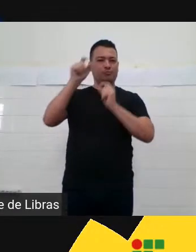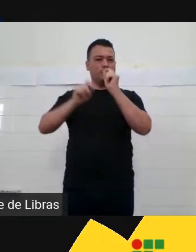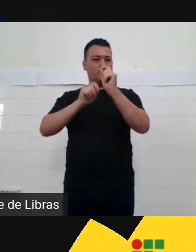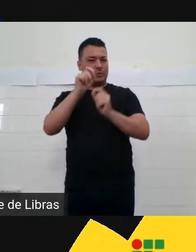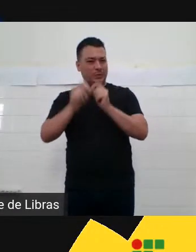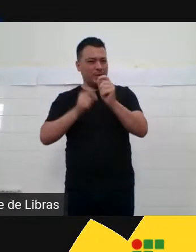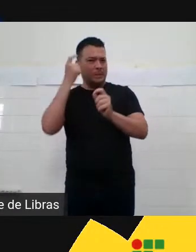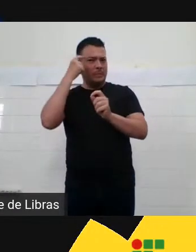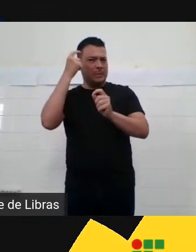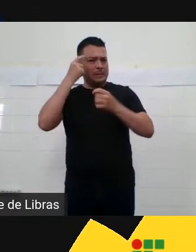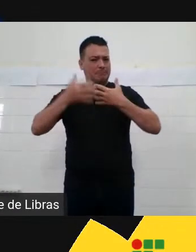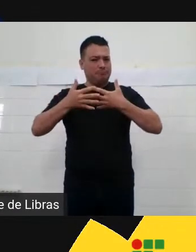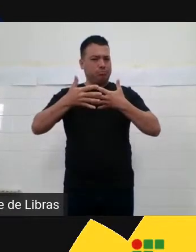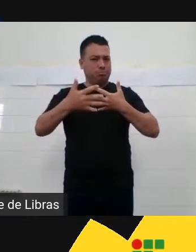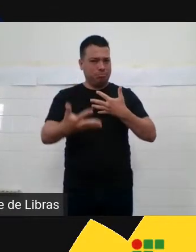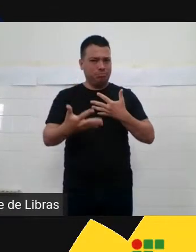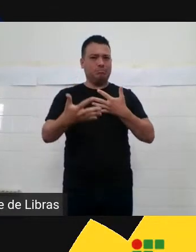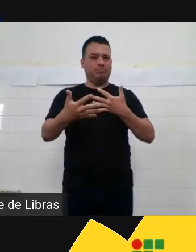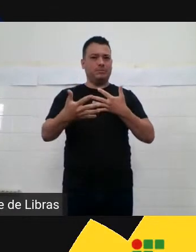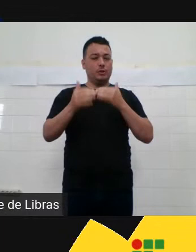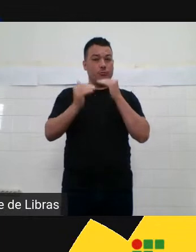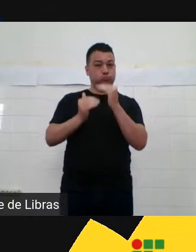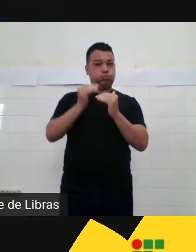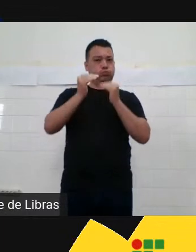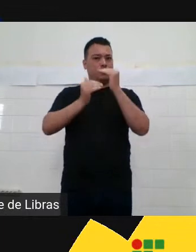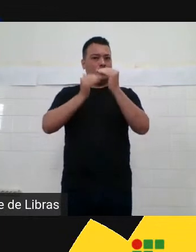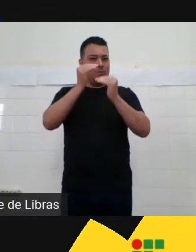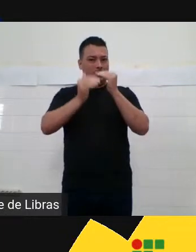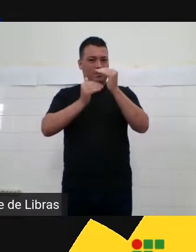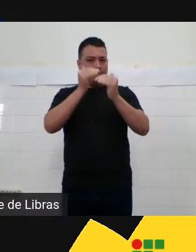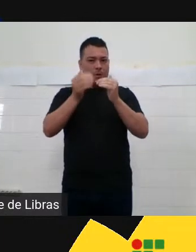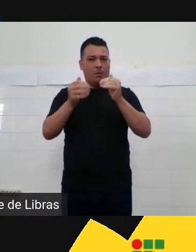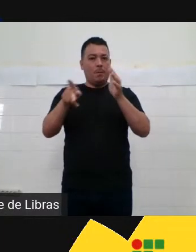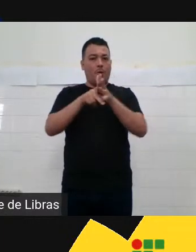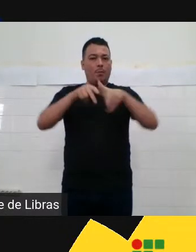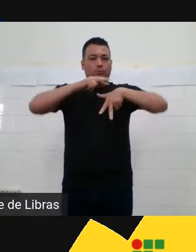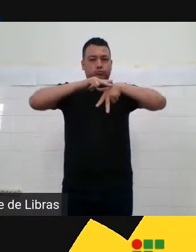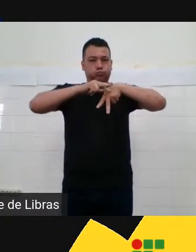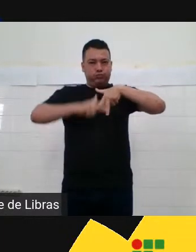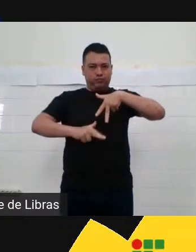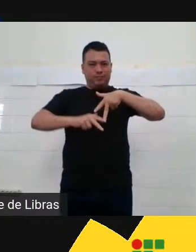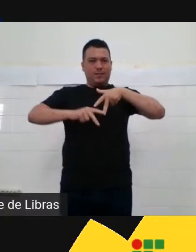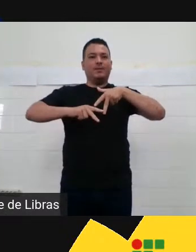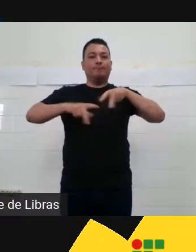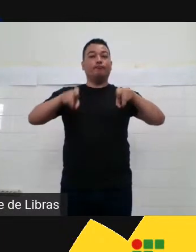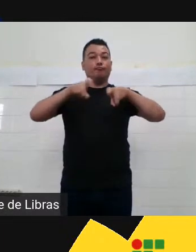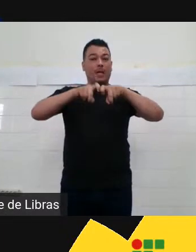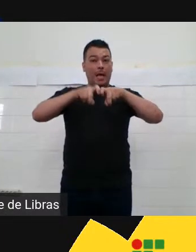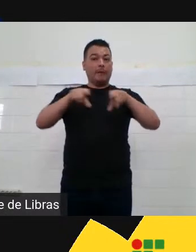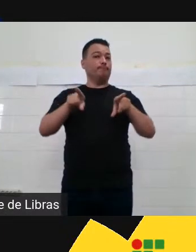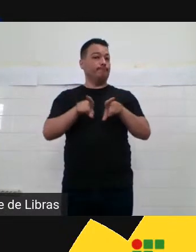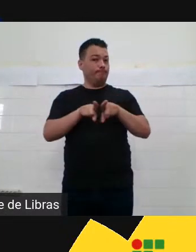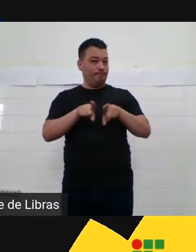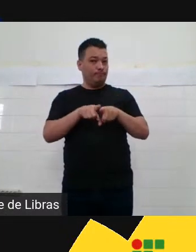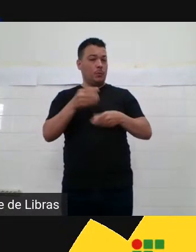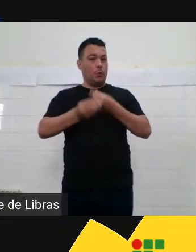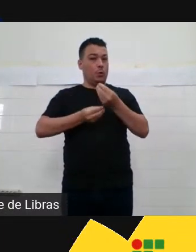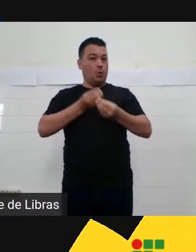esses processos de construção do gênero, da sexualidade e como